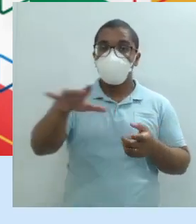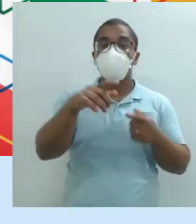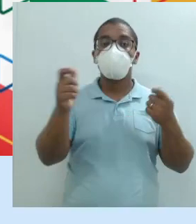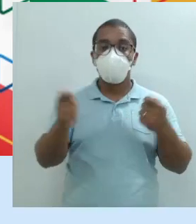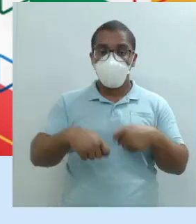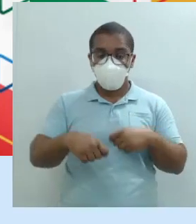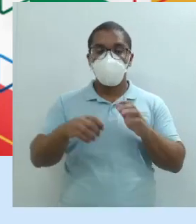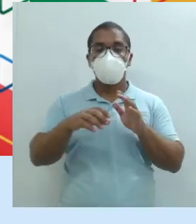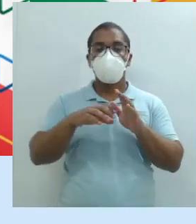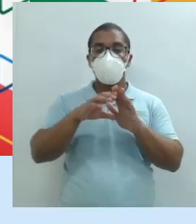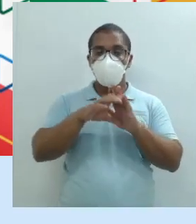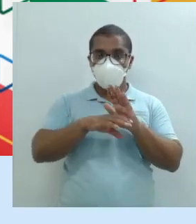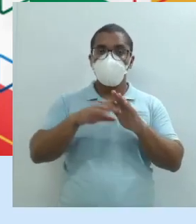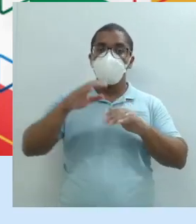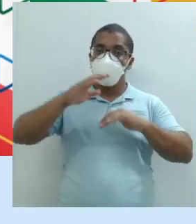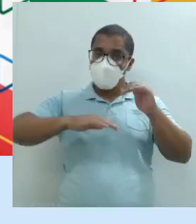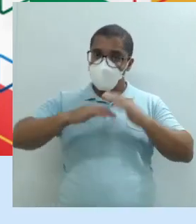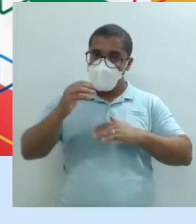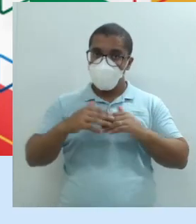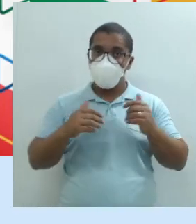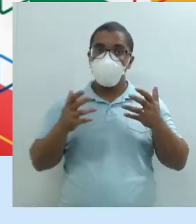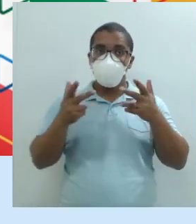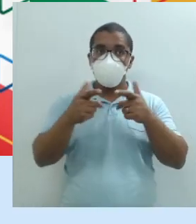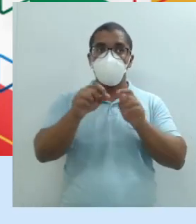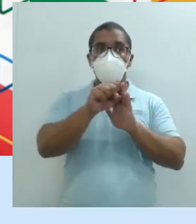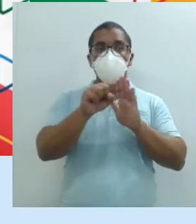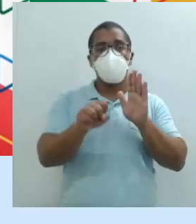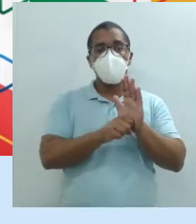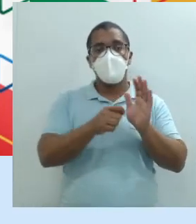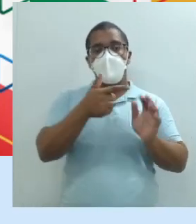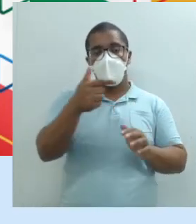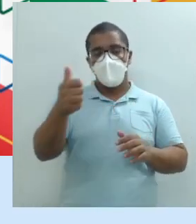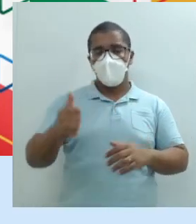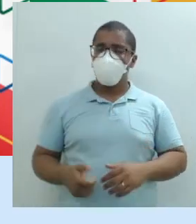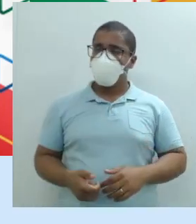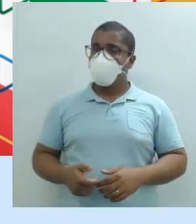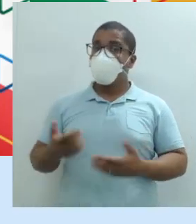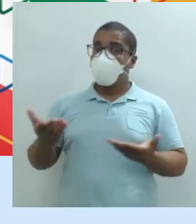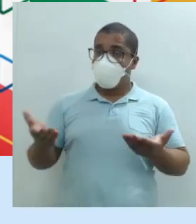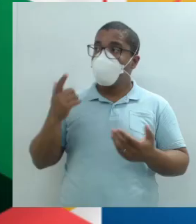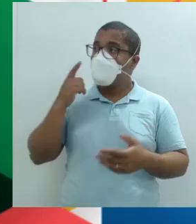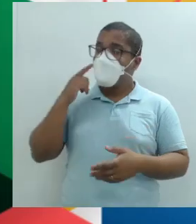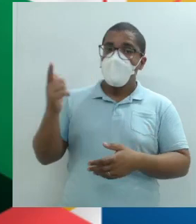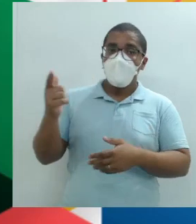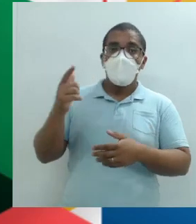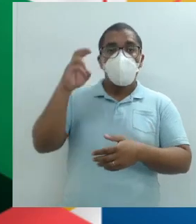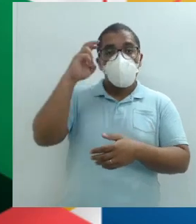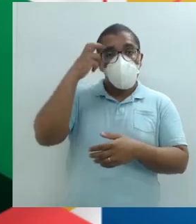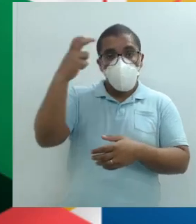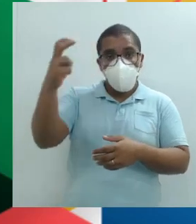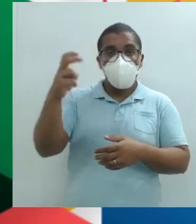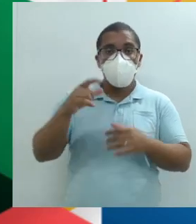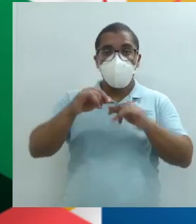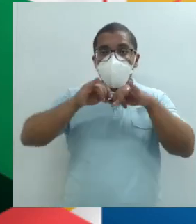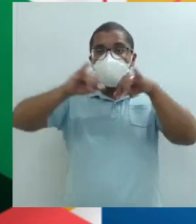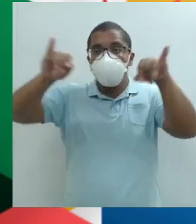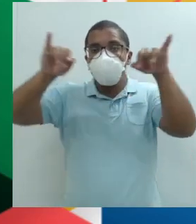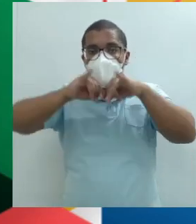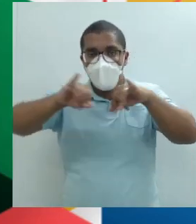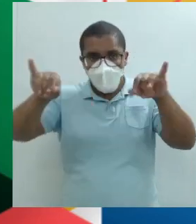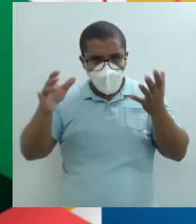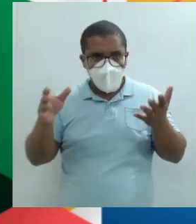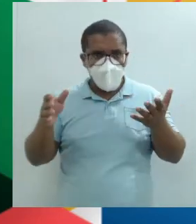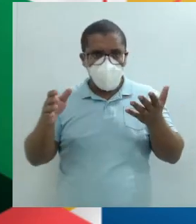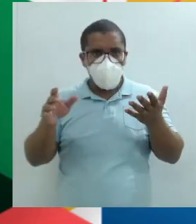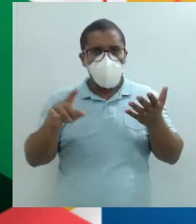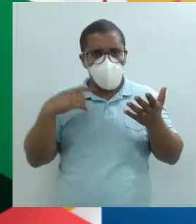competências, com essas competências do século XXI. E aí, veja, uma cultura informacional, né, que é